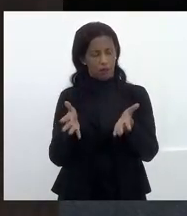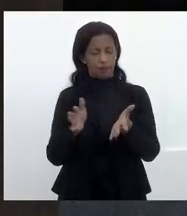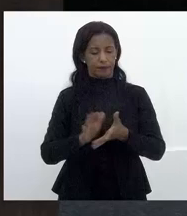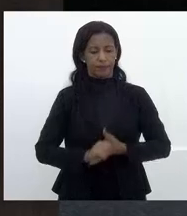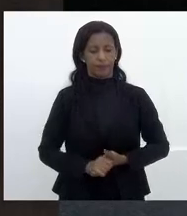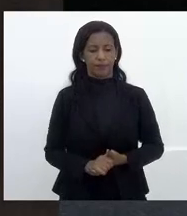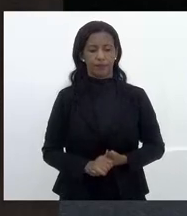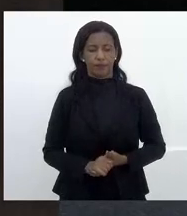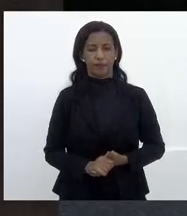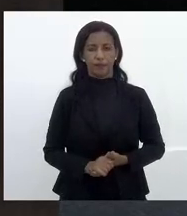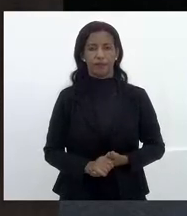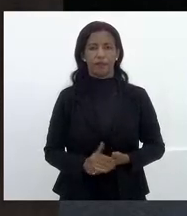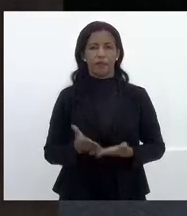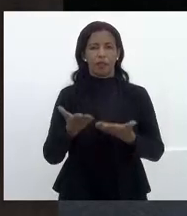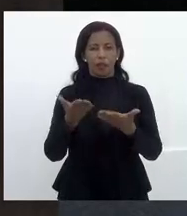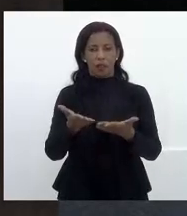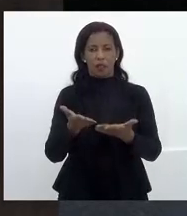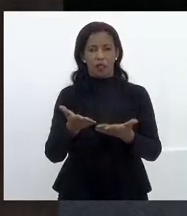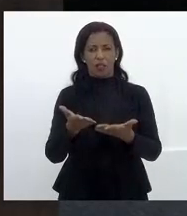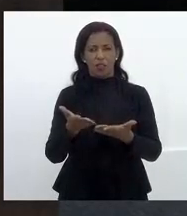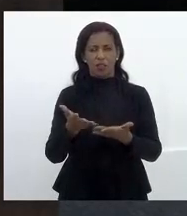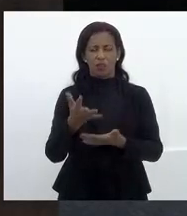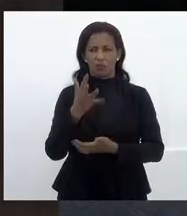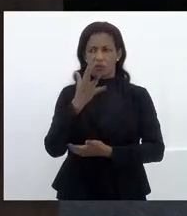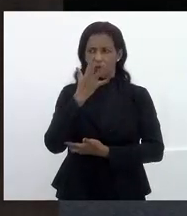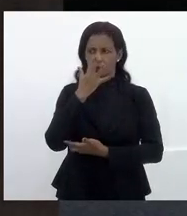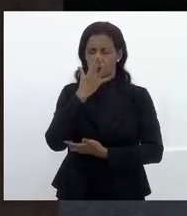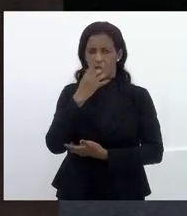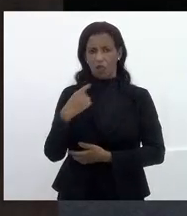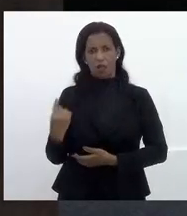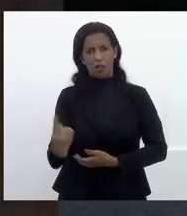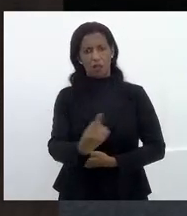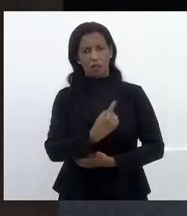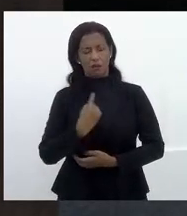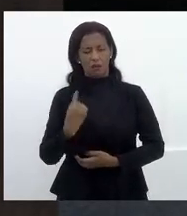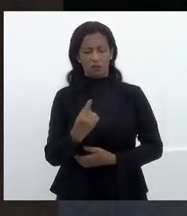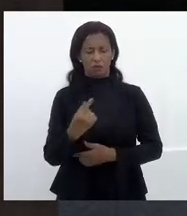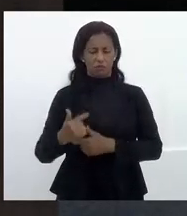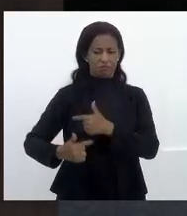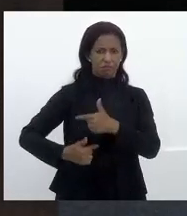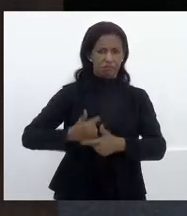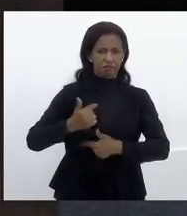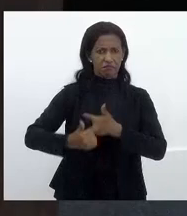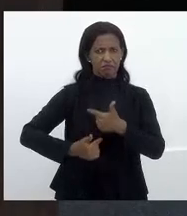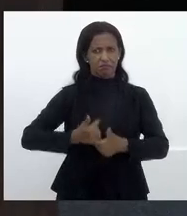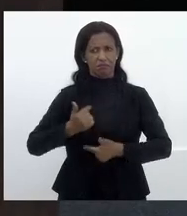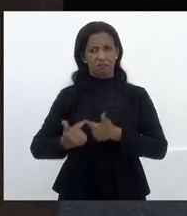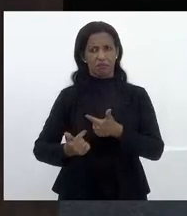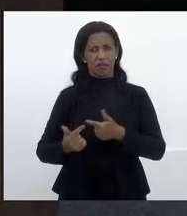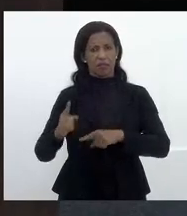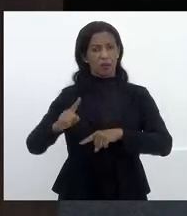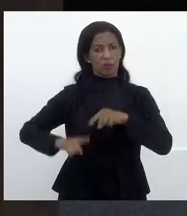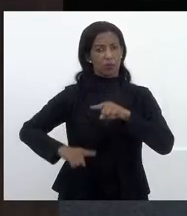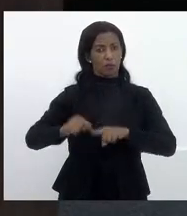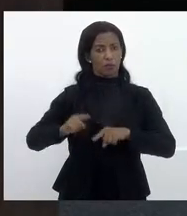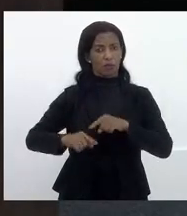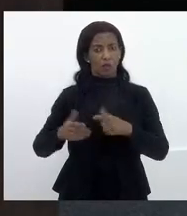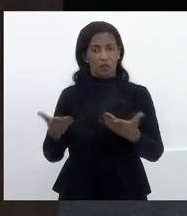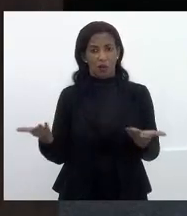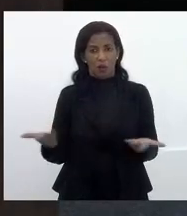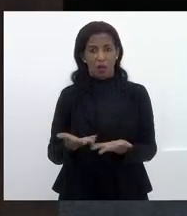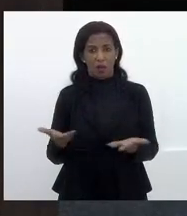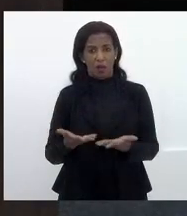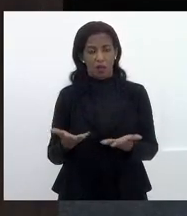que deixa uma certa perplexidade a nós que estamos trabalhando em cima do material que até agora